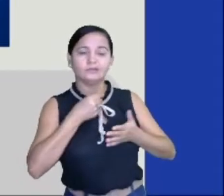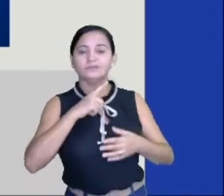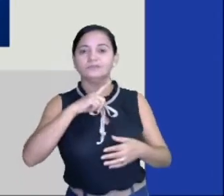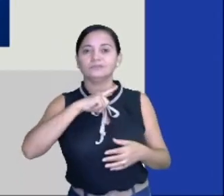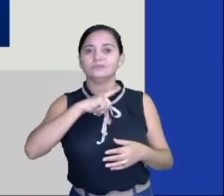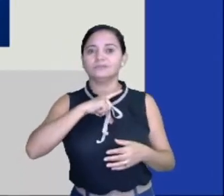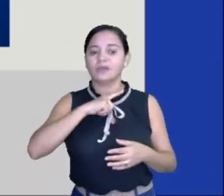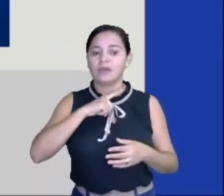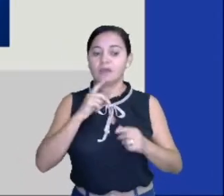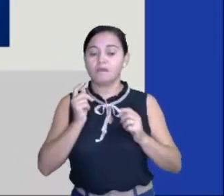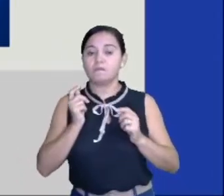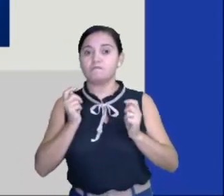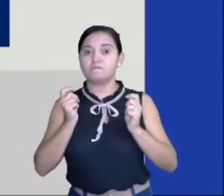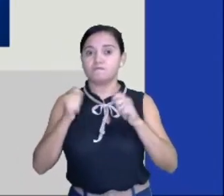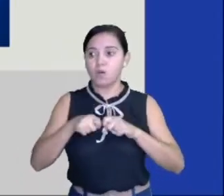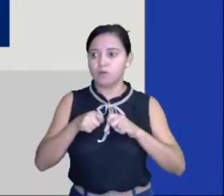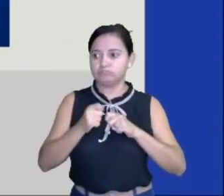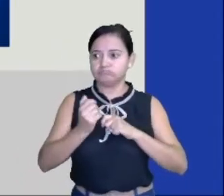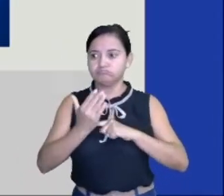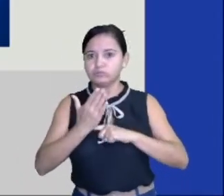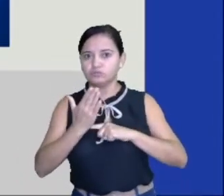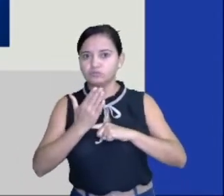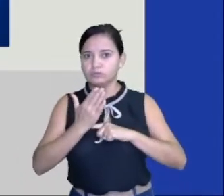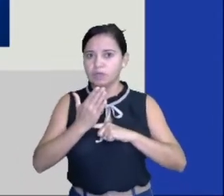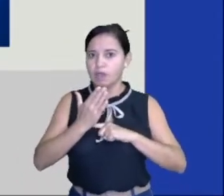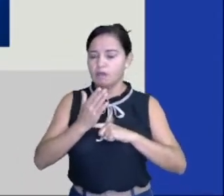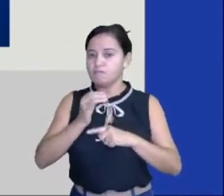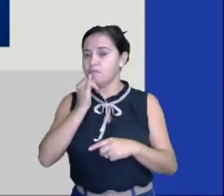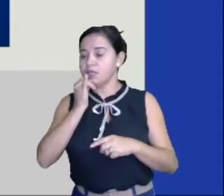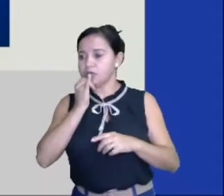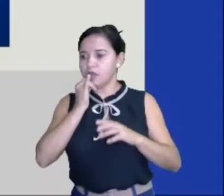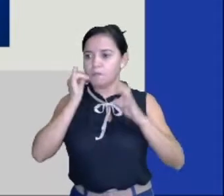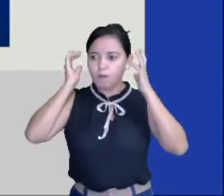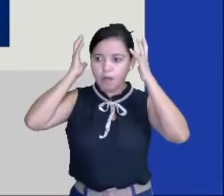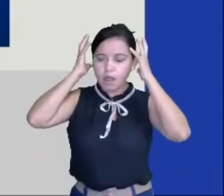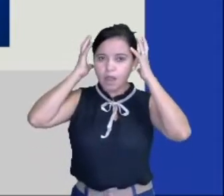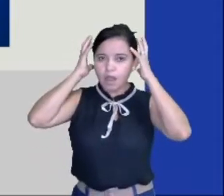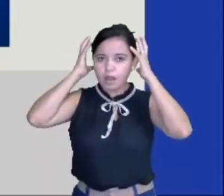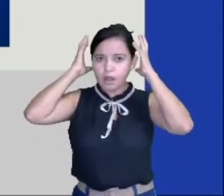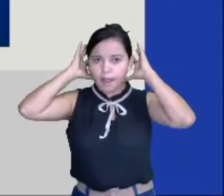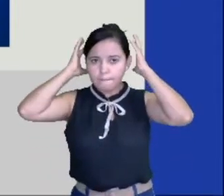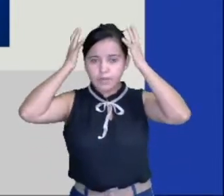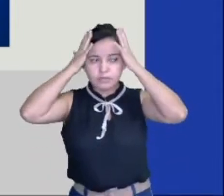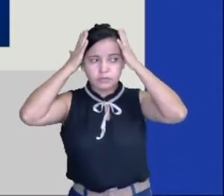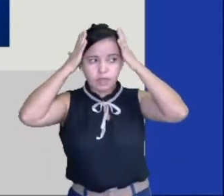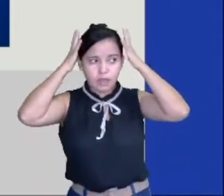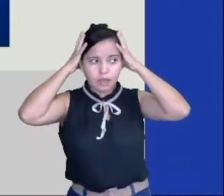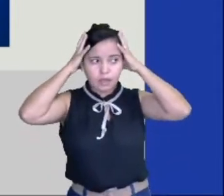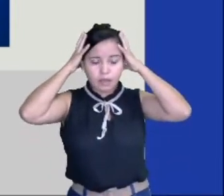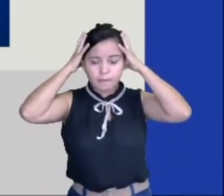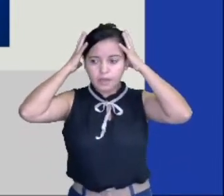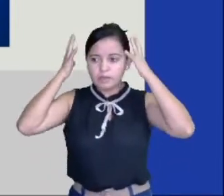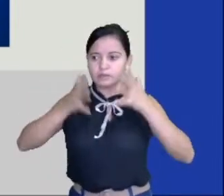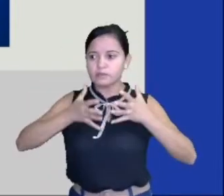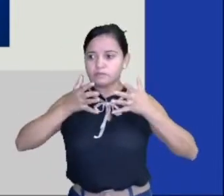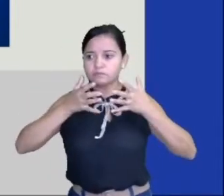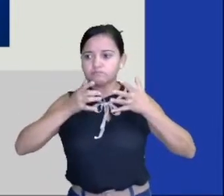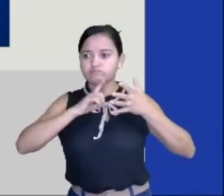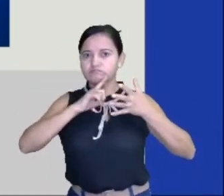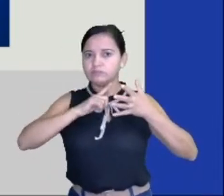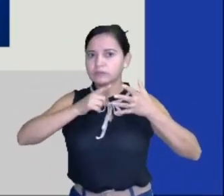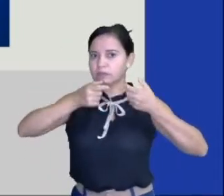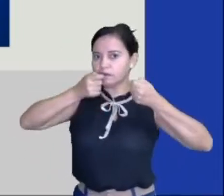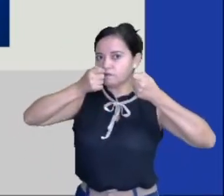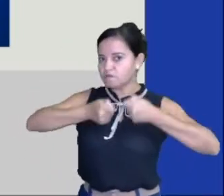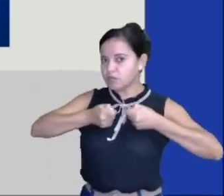para lubrificar a articulação. Observe que na nossa cabeça também há algumas articulações que são fixas, chamadas